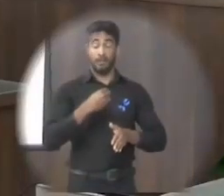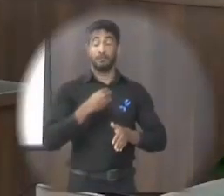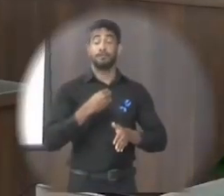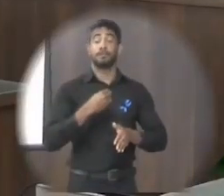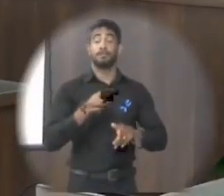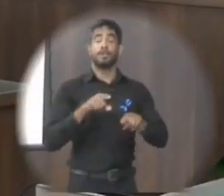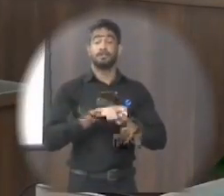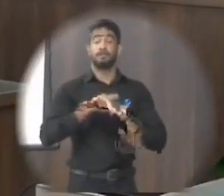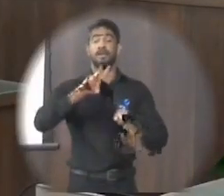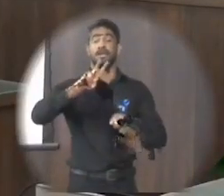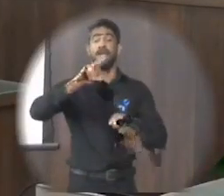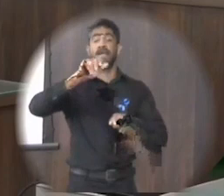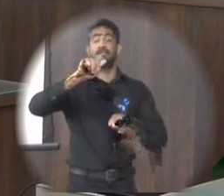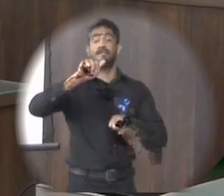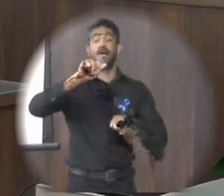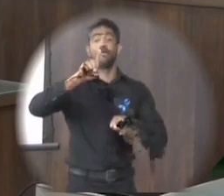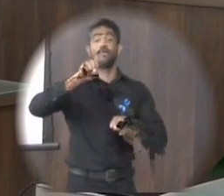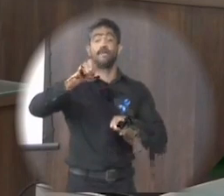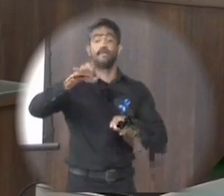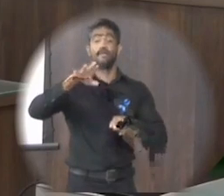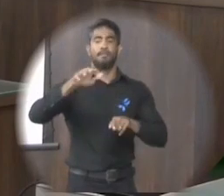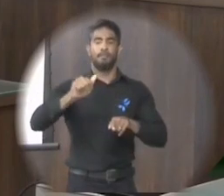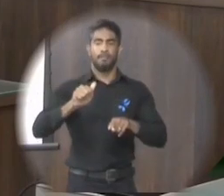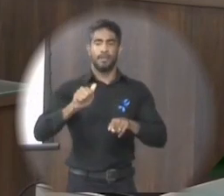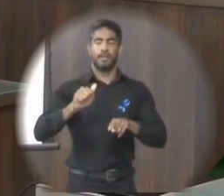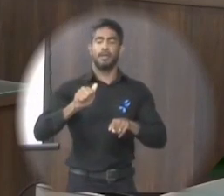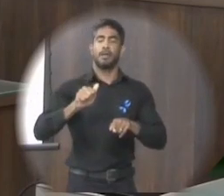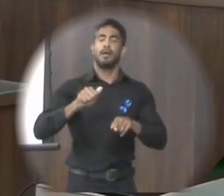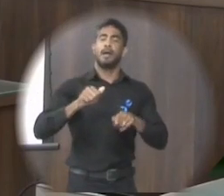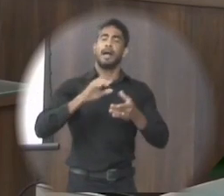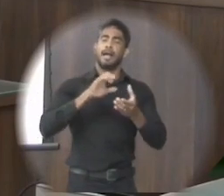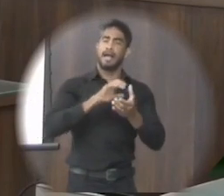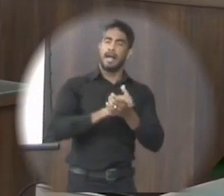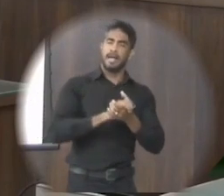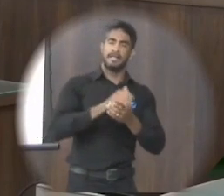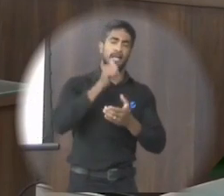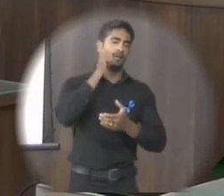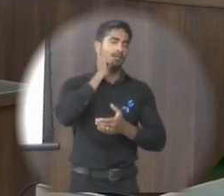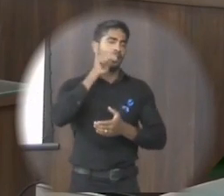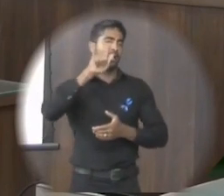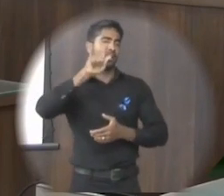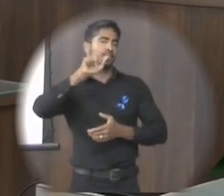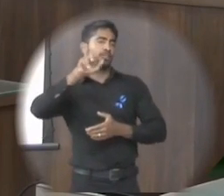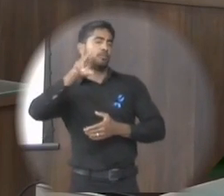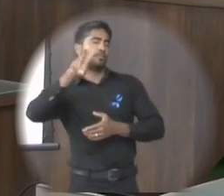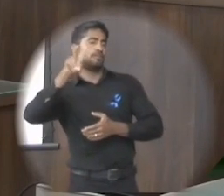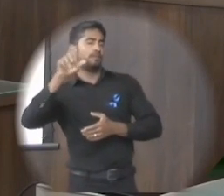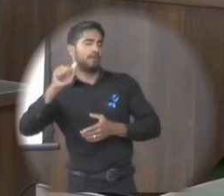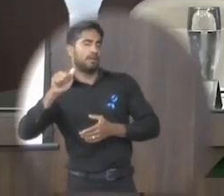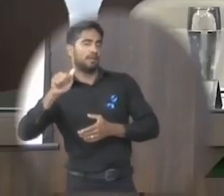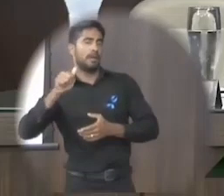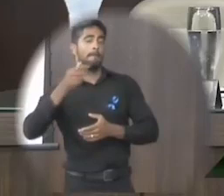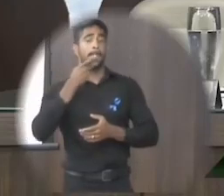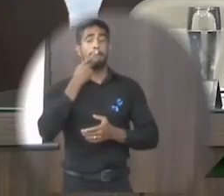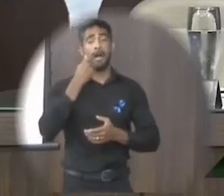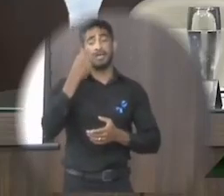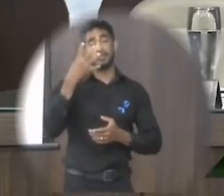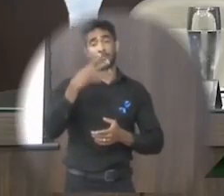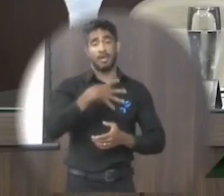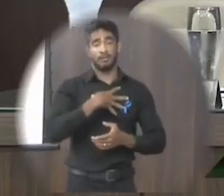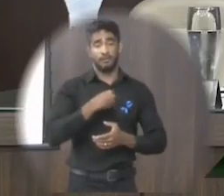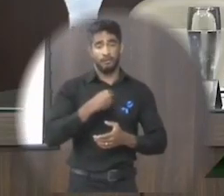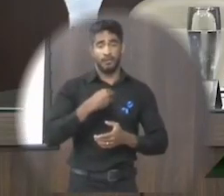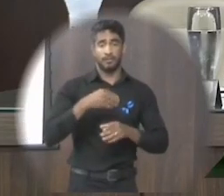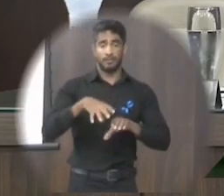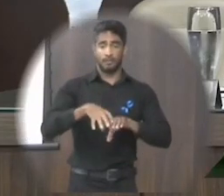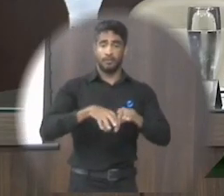e Valdemira Rosa Soares, casado com a senhora Giovana Batista Barbosa, pai de 4 filhos, formados em Biologia